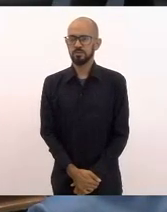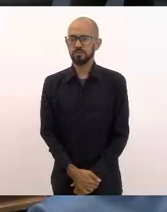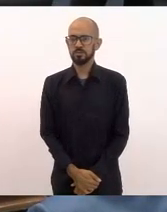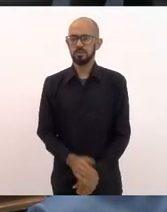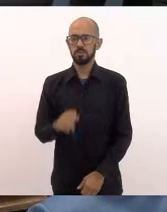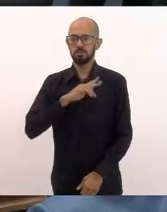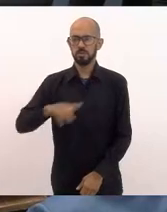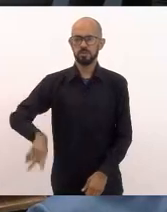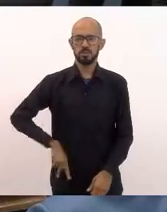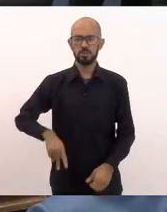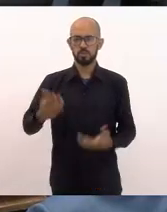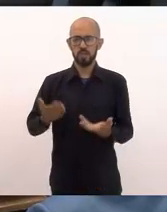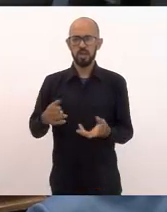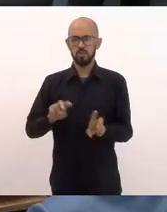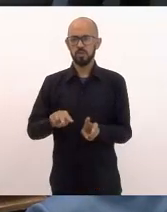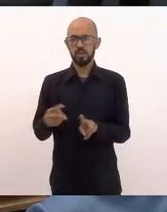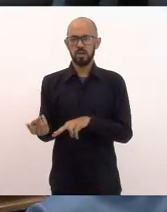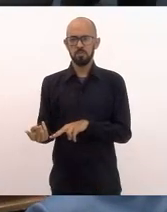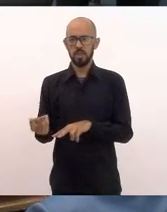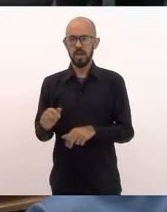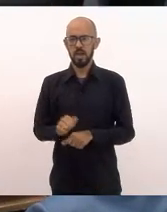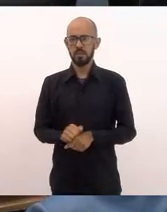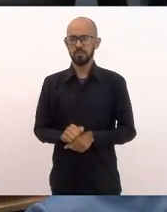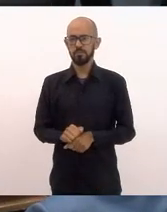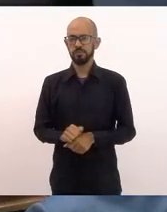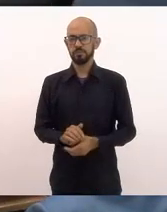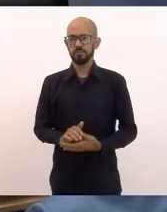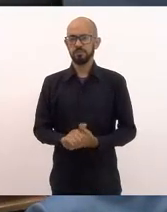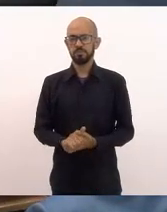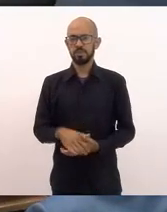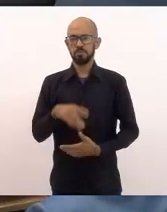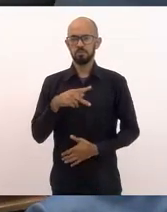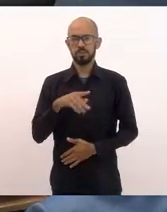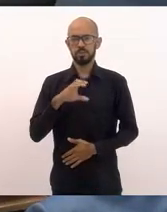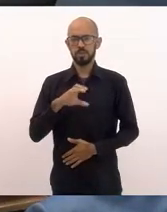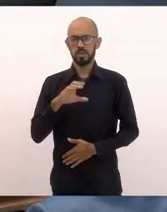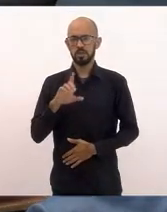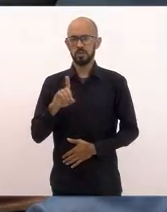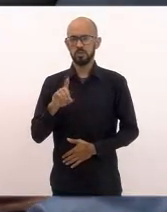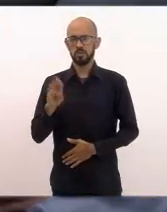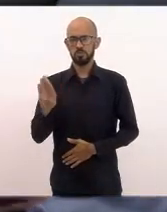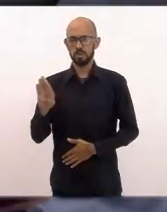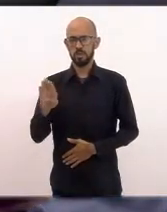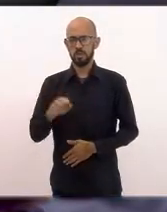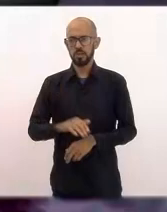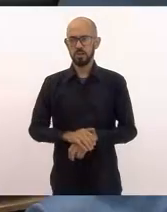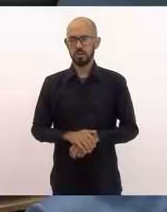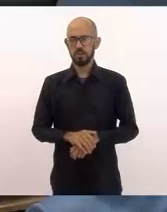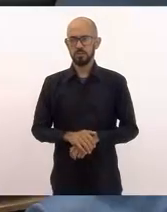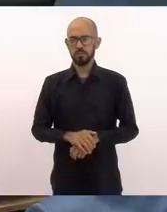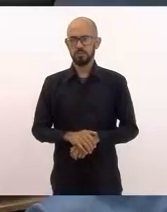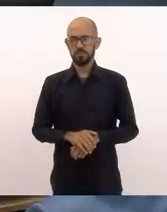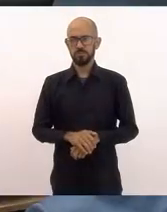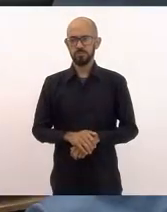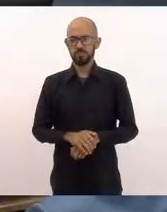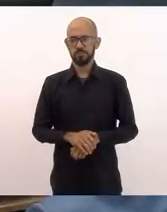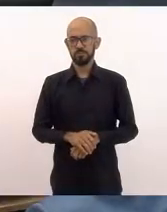Presidente, queria encaminhar pelo PCdoB, Partido Comunista Por favor, deputado. Brasil. Por favor,